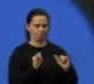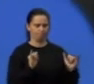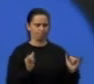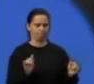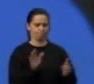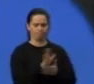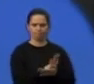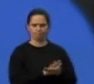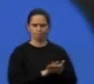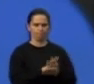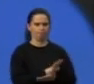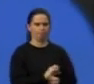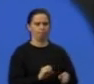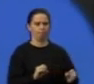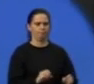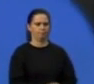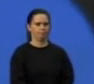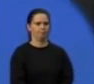vai afetar.